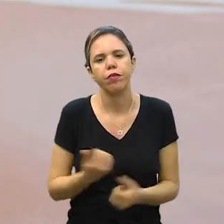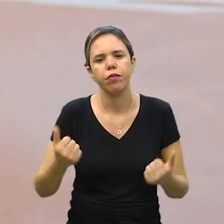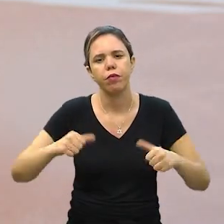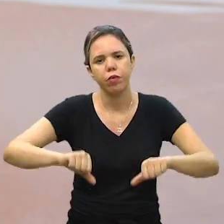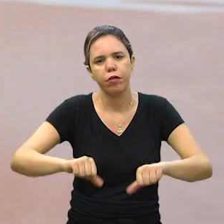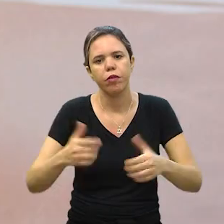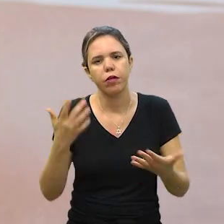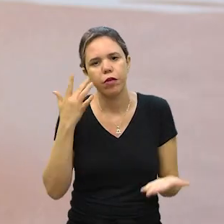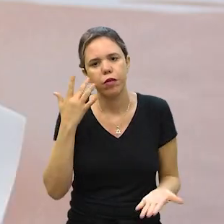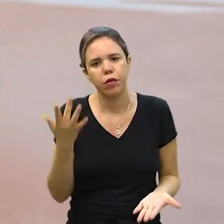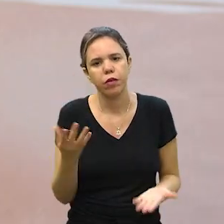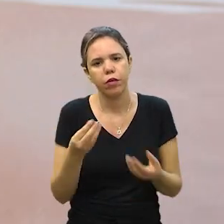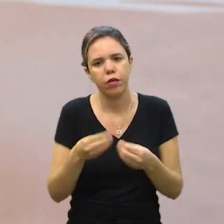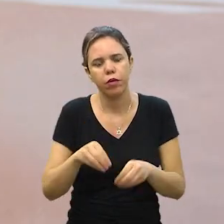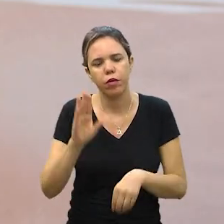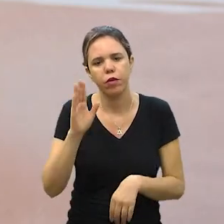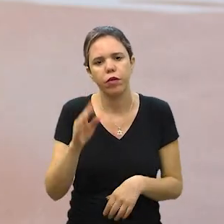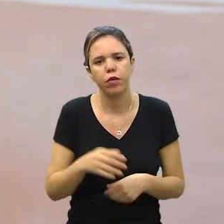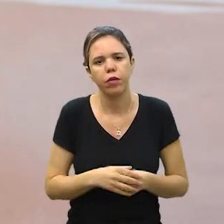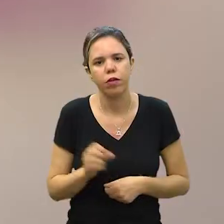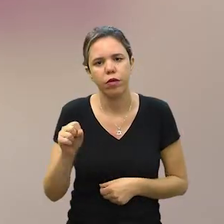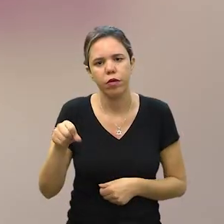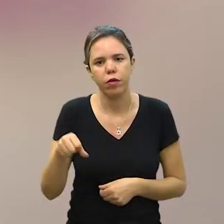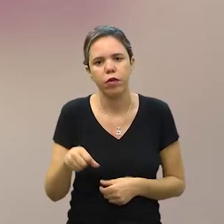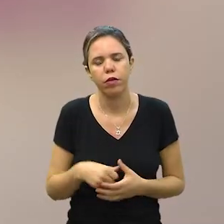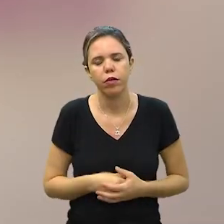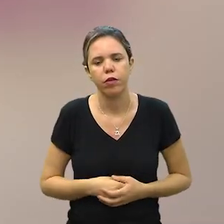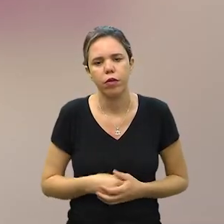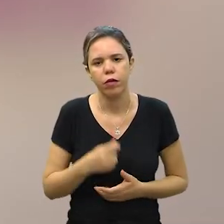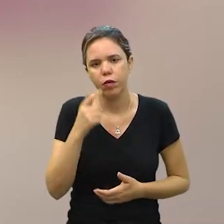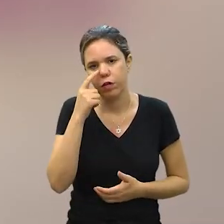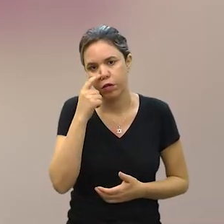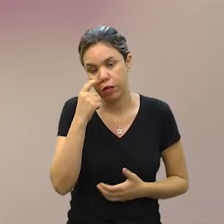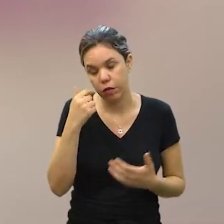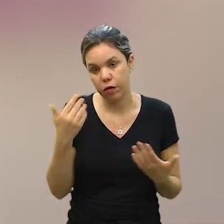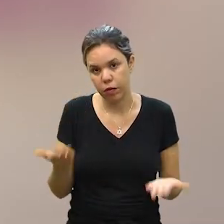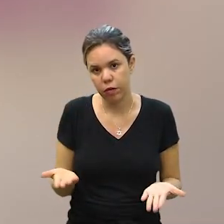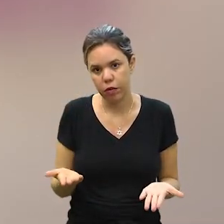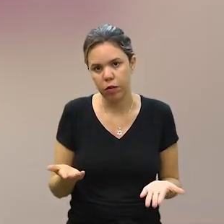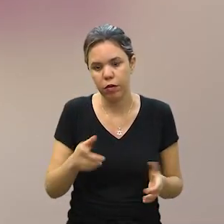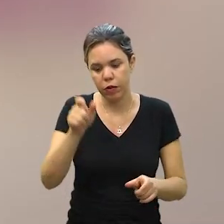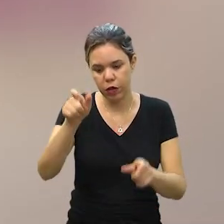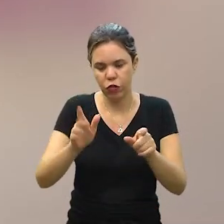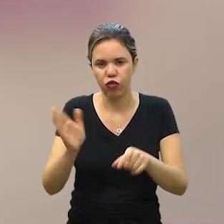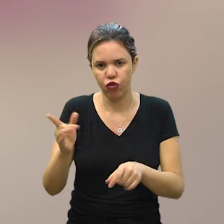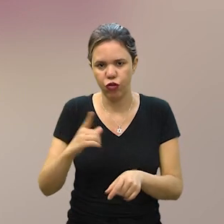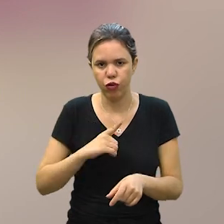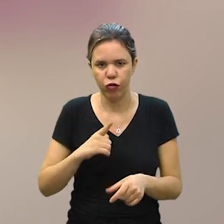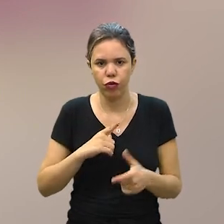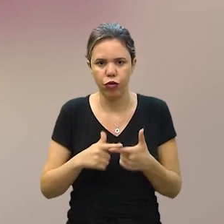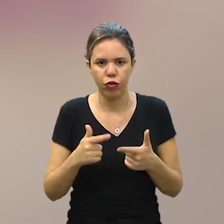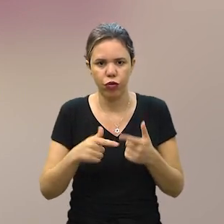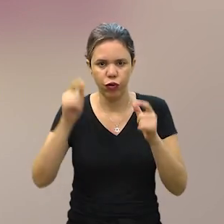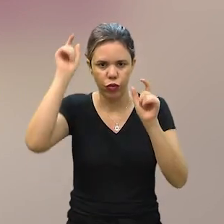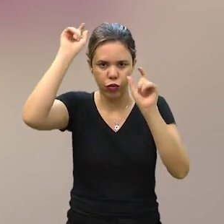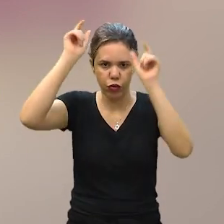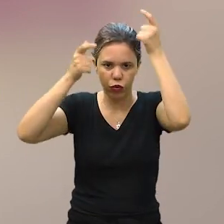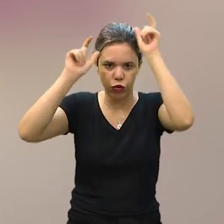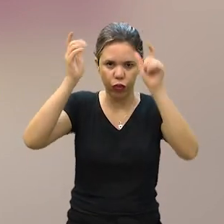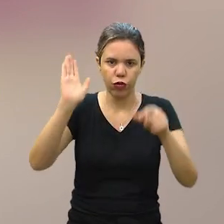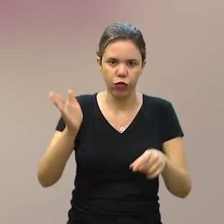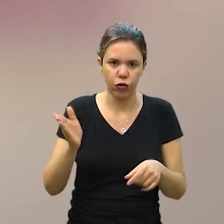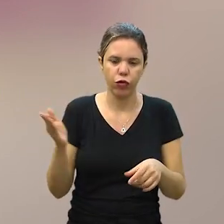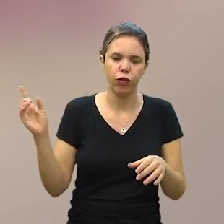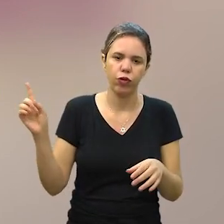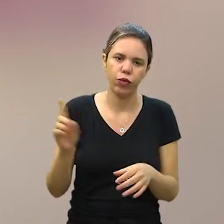acabou piorando, acabou afetando mais? Sim, não necessariamente, né? Mas as pessoas que já têm algum transtorno,